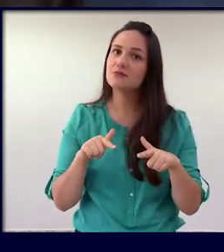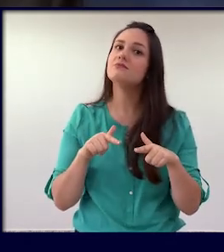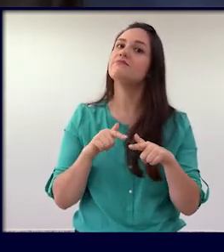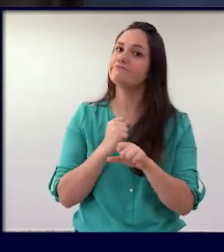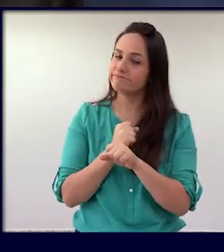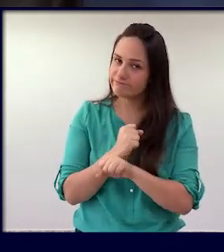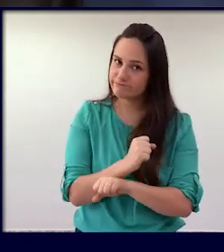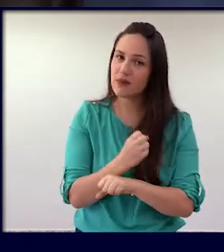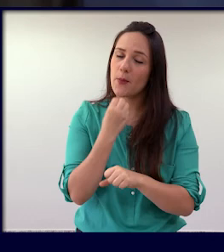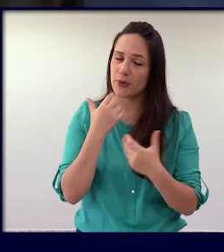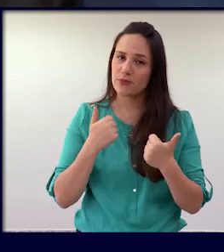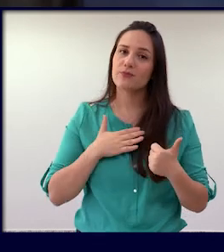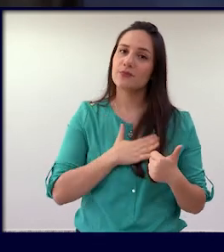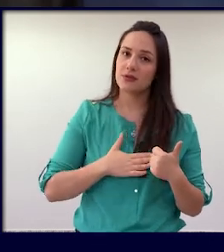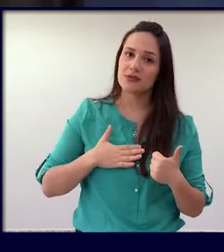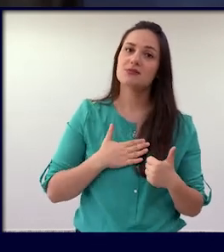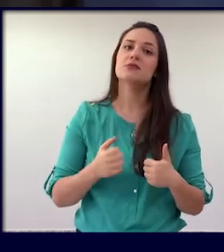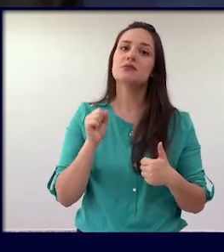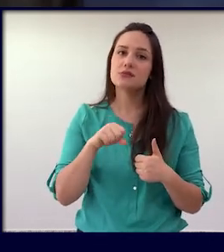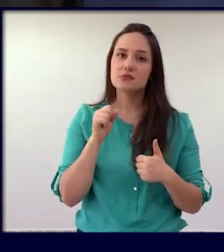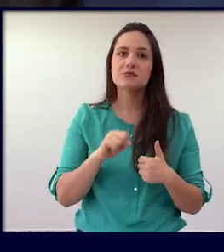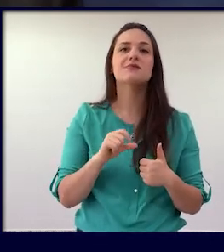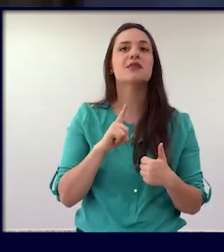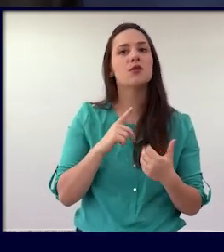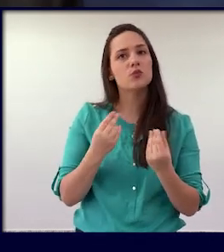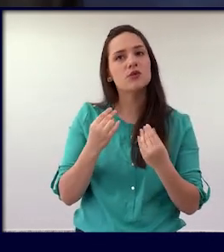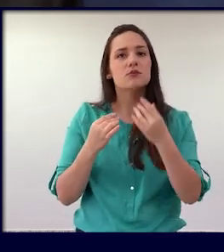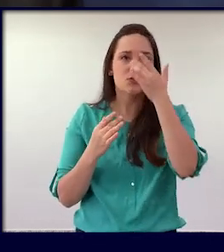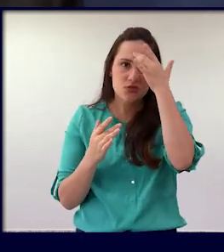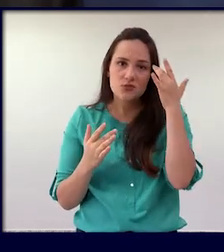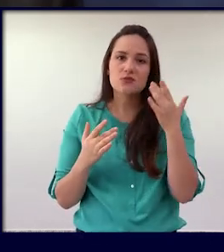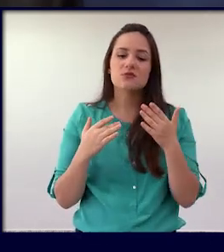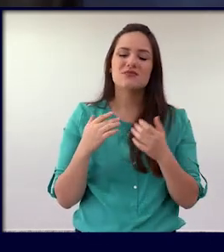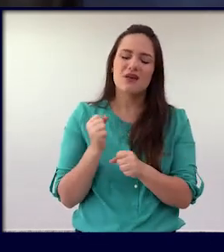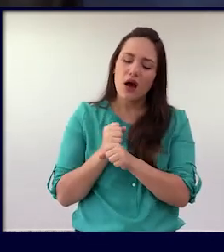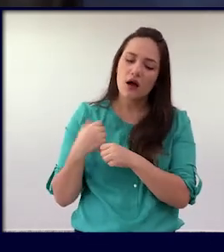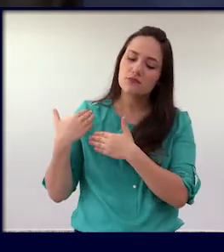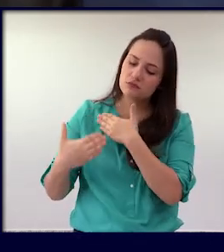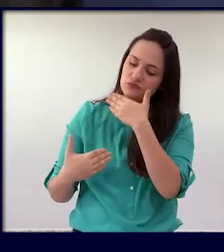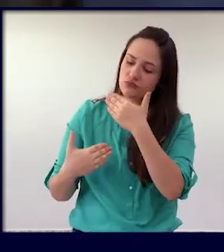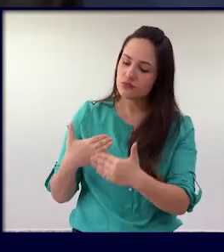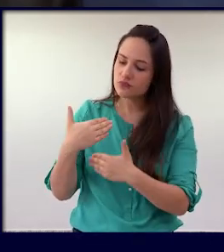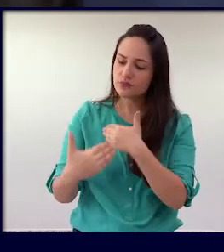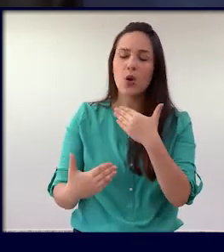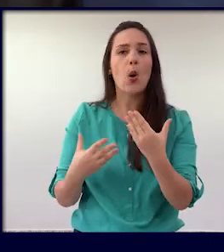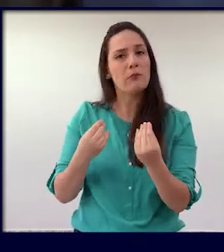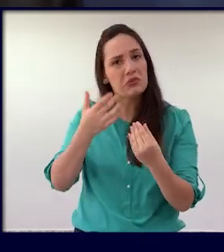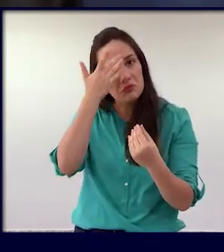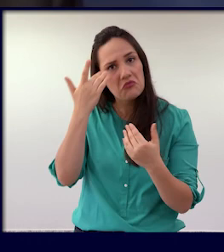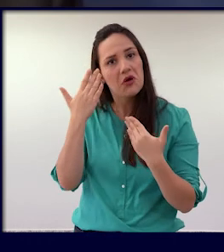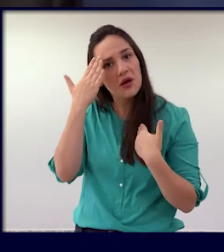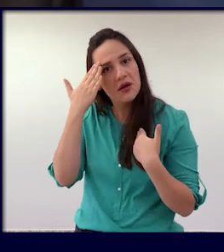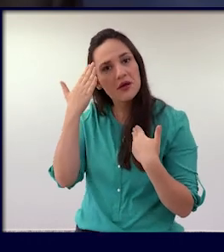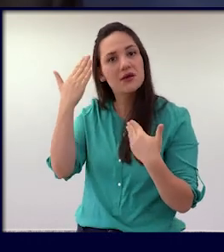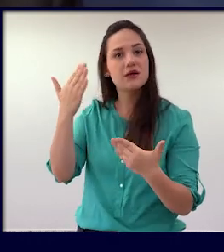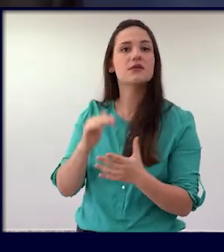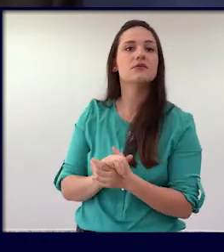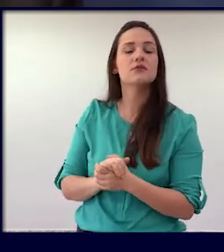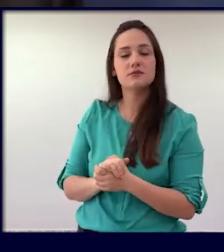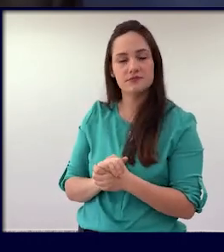do mesário, ele é um trabalho muito gratificante. Nós recebemos, assim, ao longo dos anos,